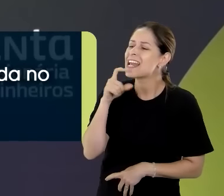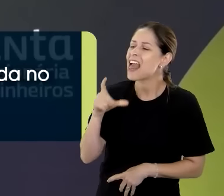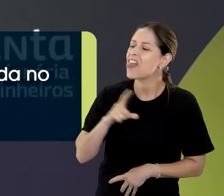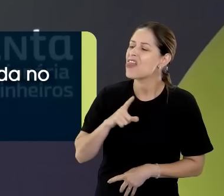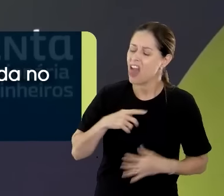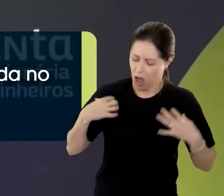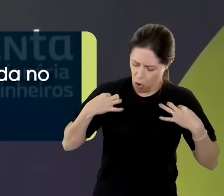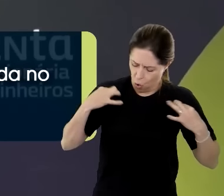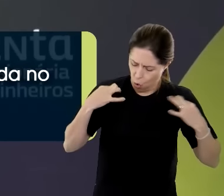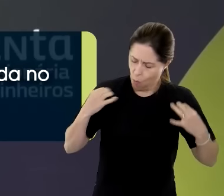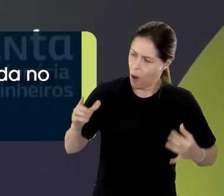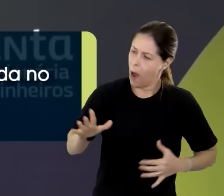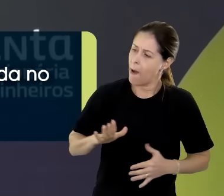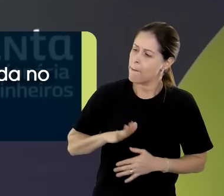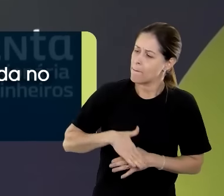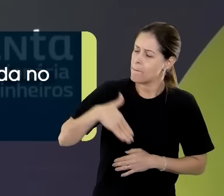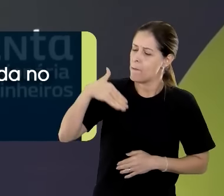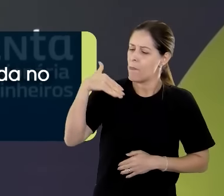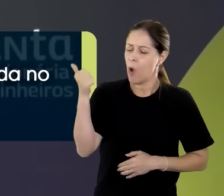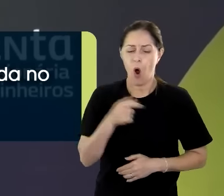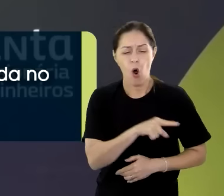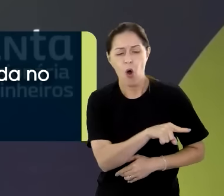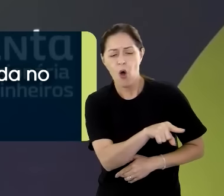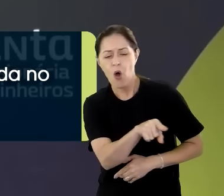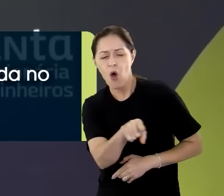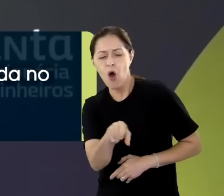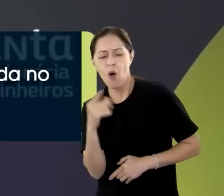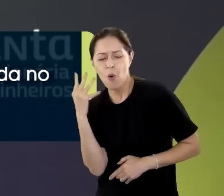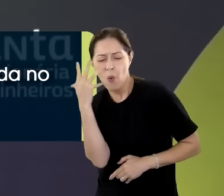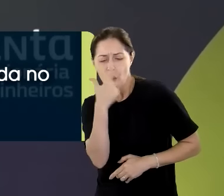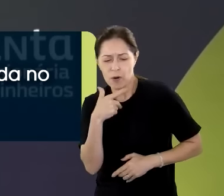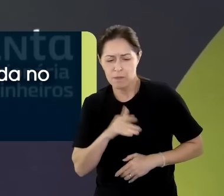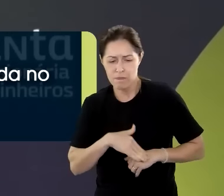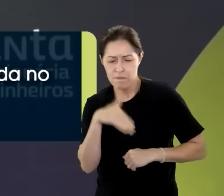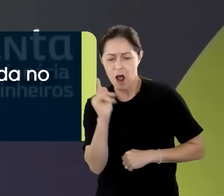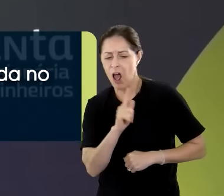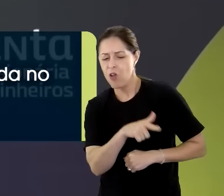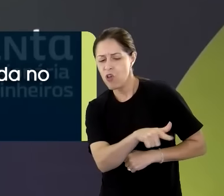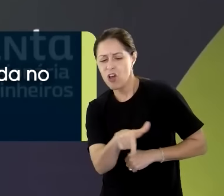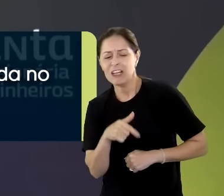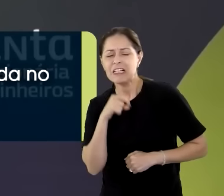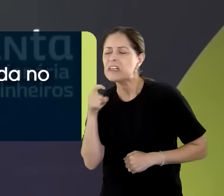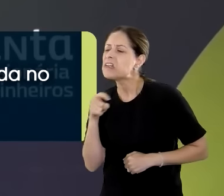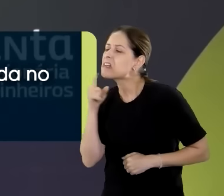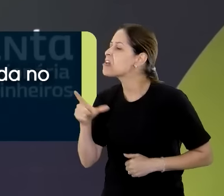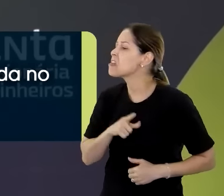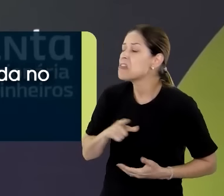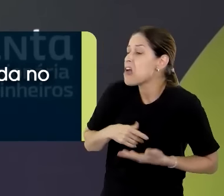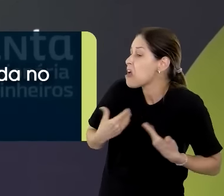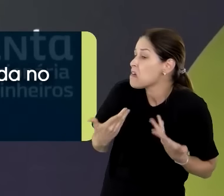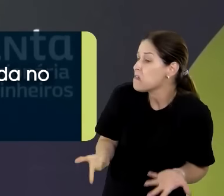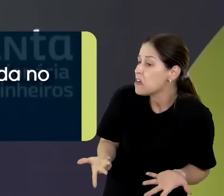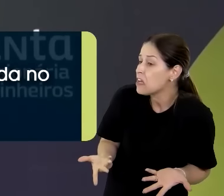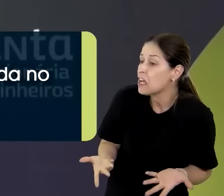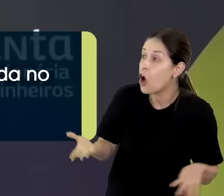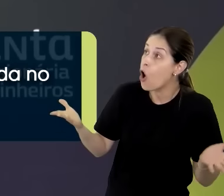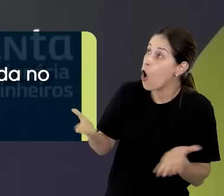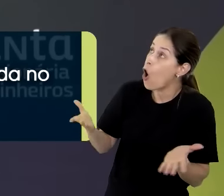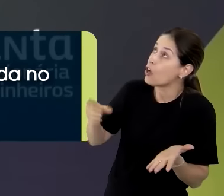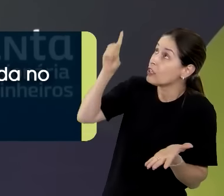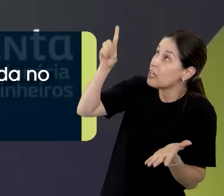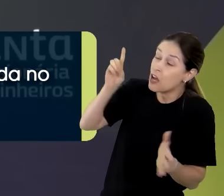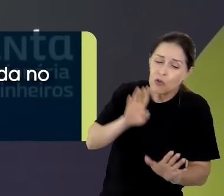qualquer deles. Ora, se Deus veste assim a erva que hoje está no campo, e amanhã